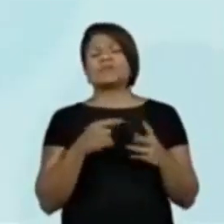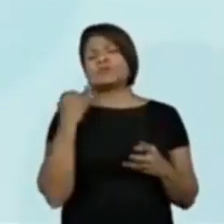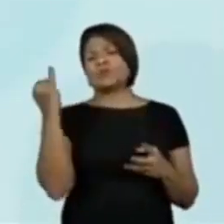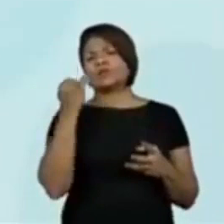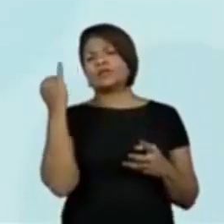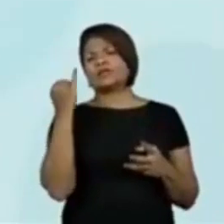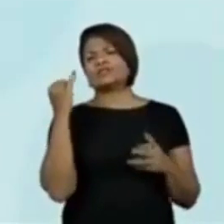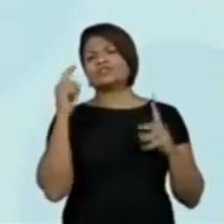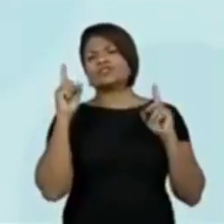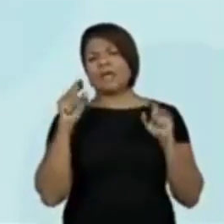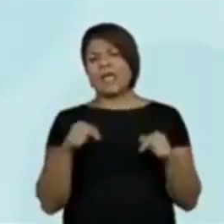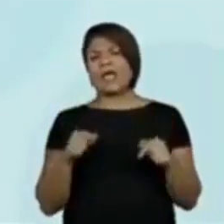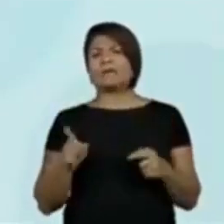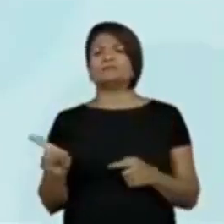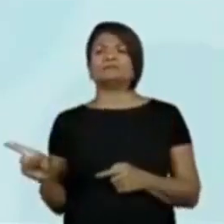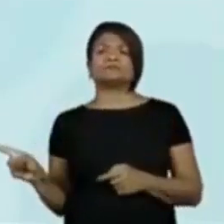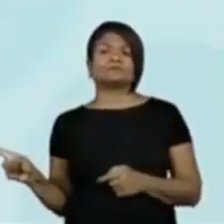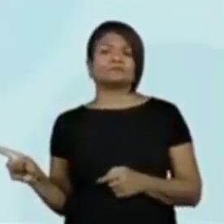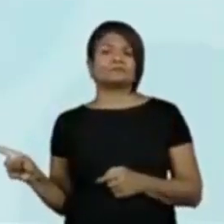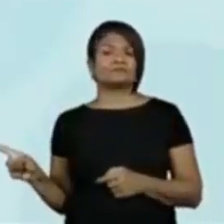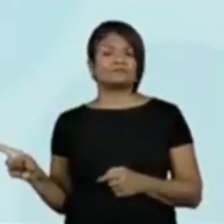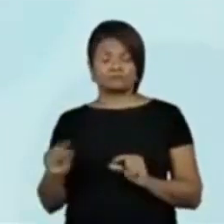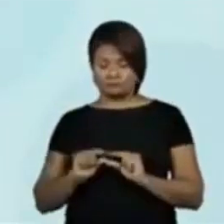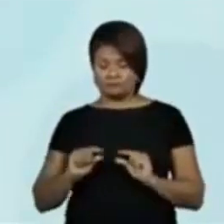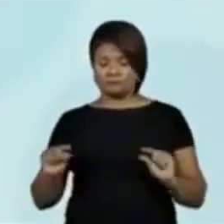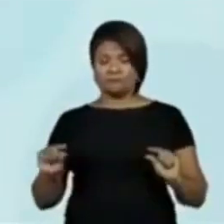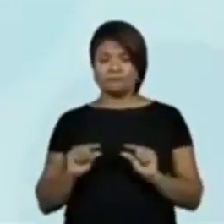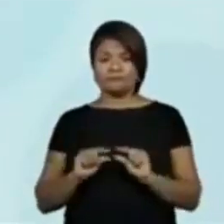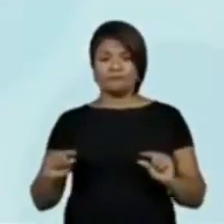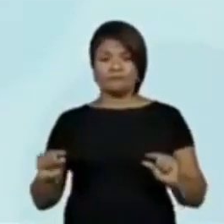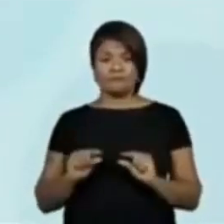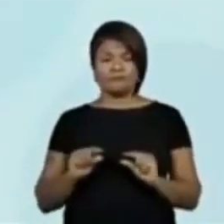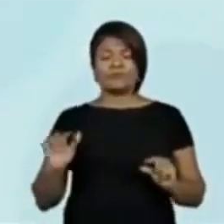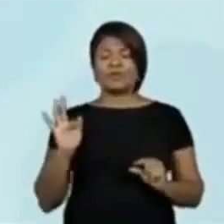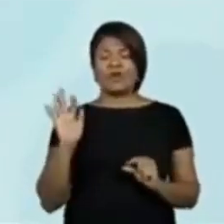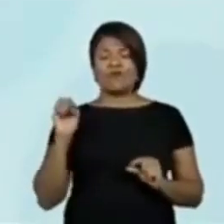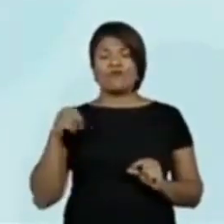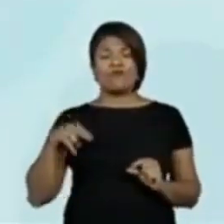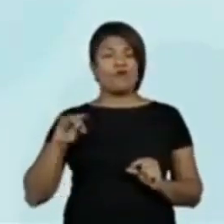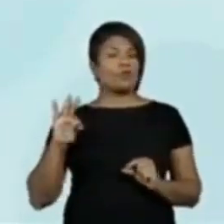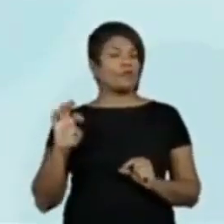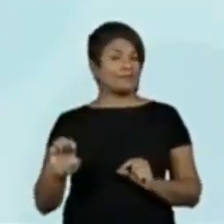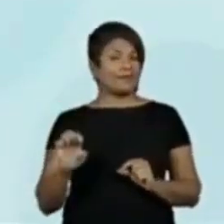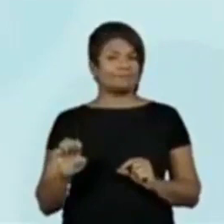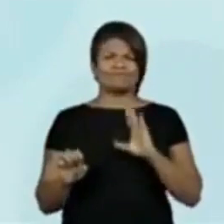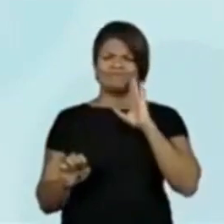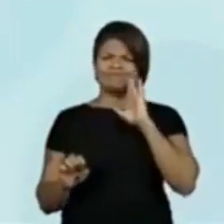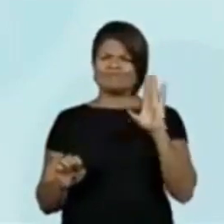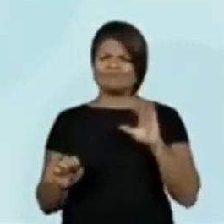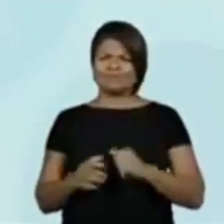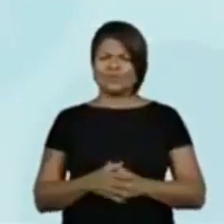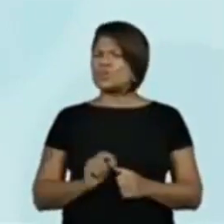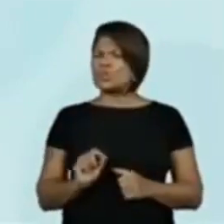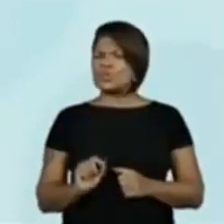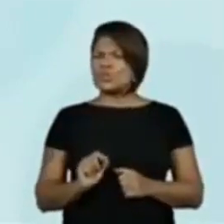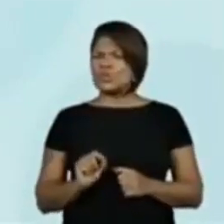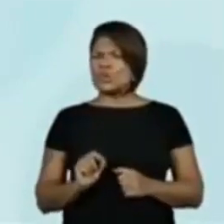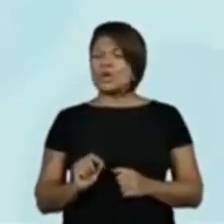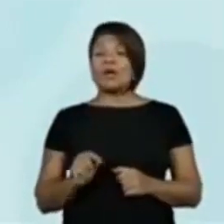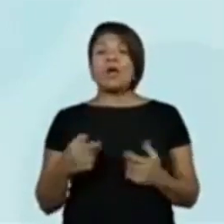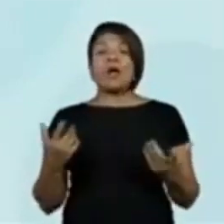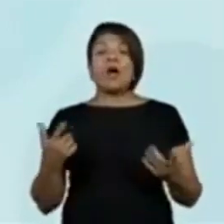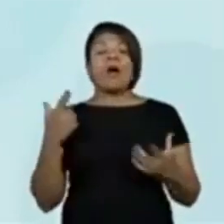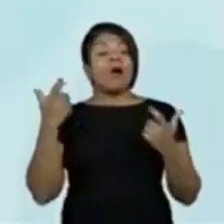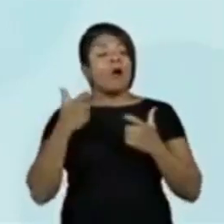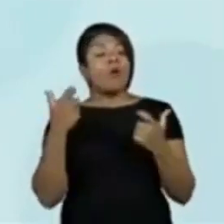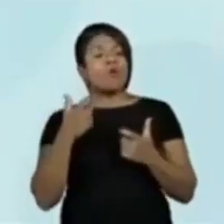reparem, isso é muito importante, pessoal, é a fonte. O que é a fonte? É da onde eu